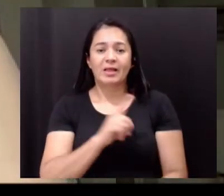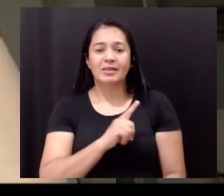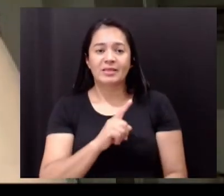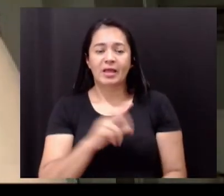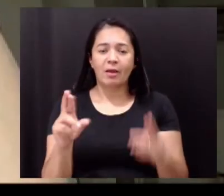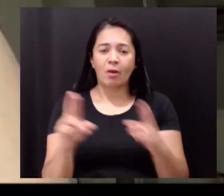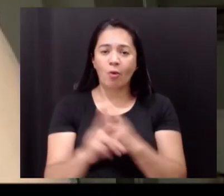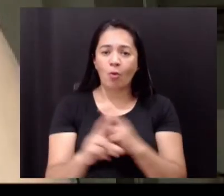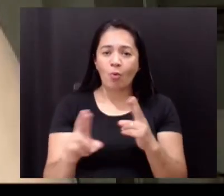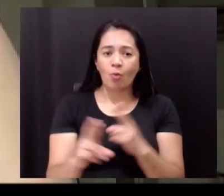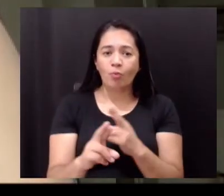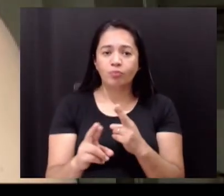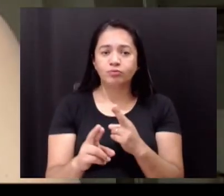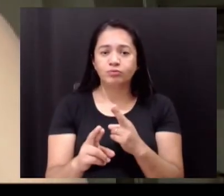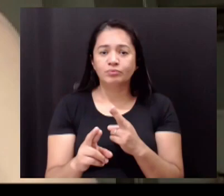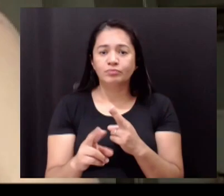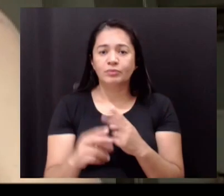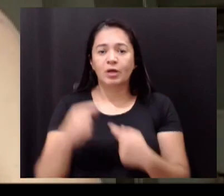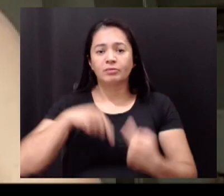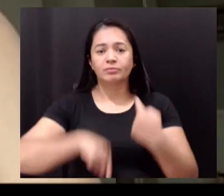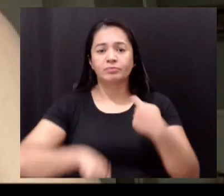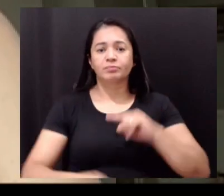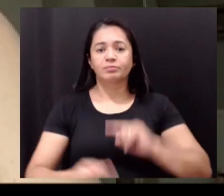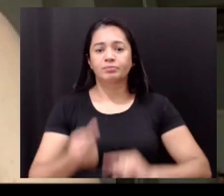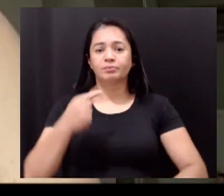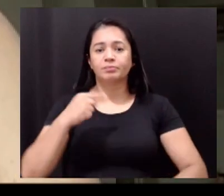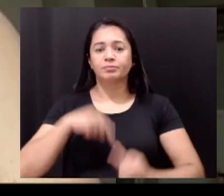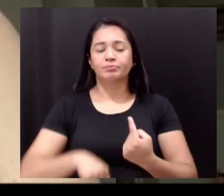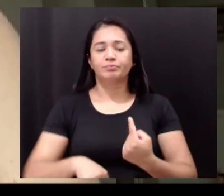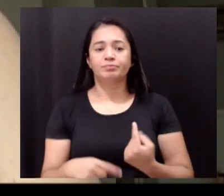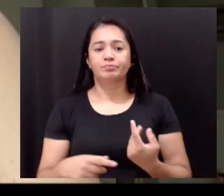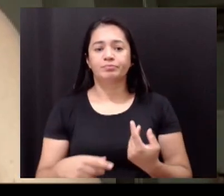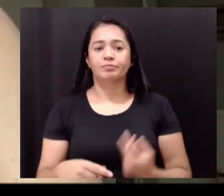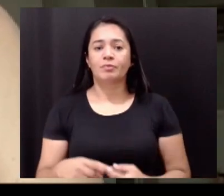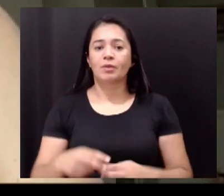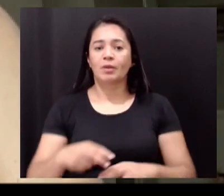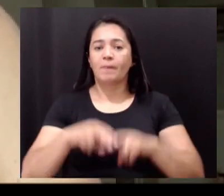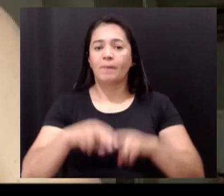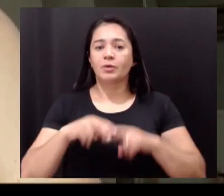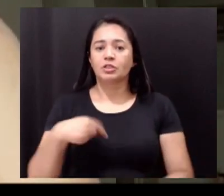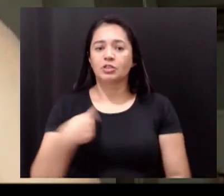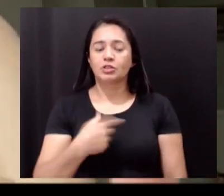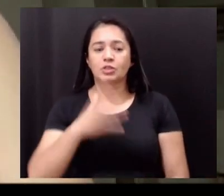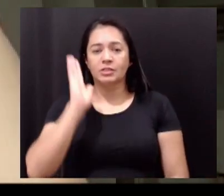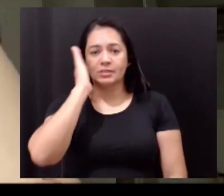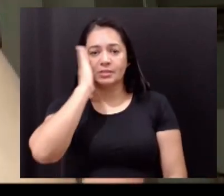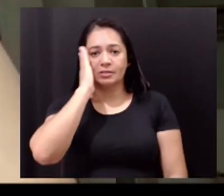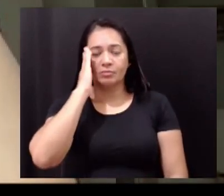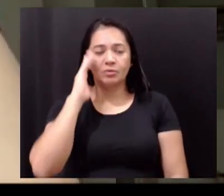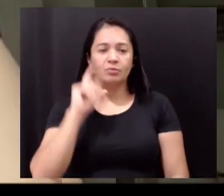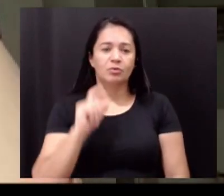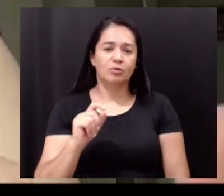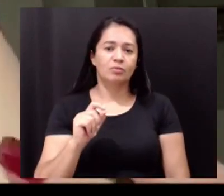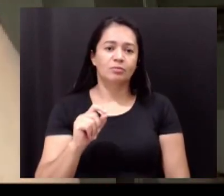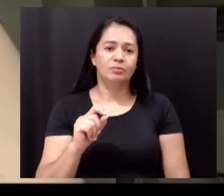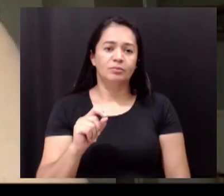a imunidade. Então, assim, a gente sabe que é algo que está ainda sobre